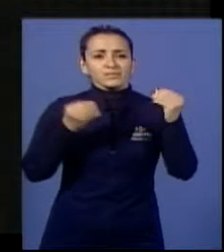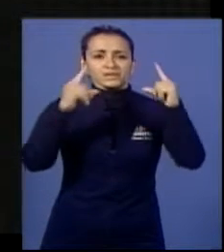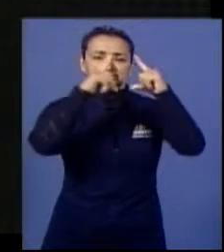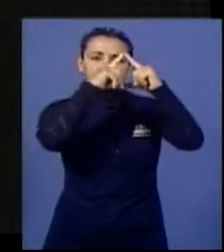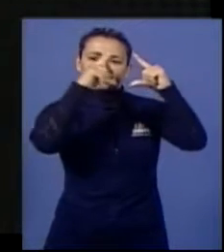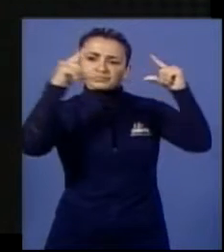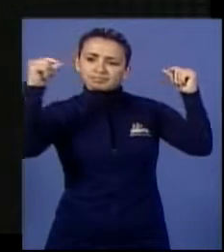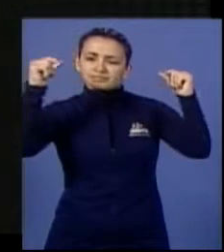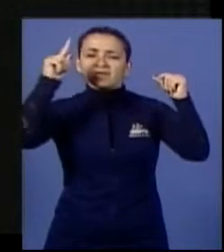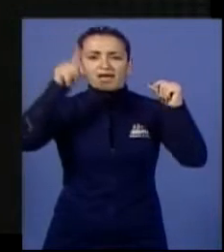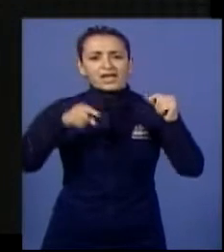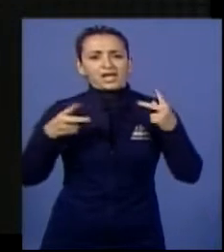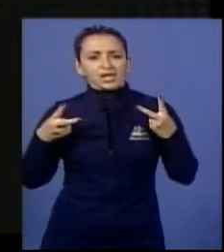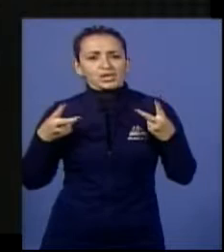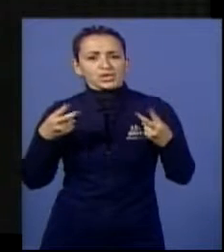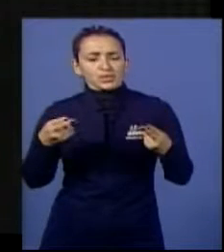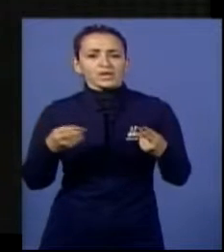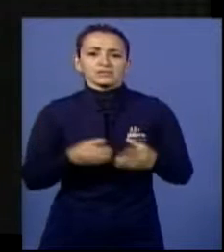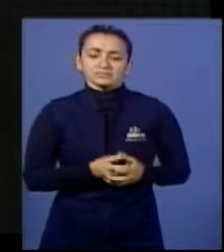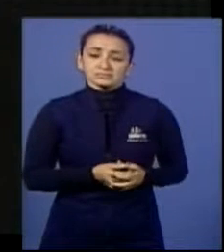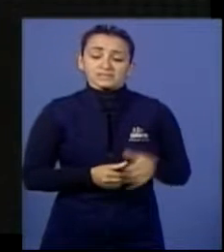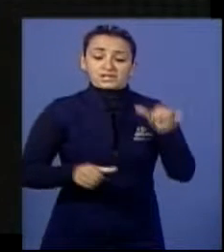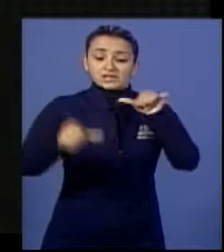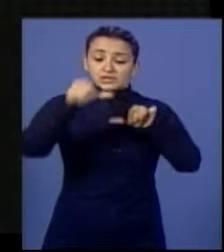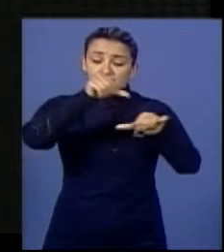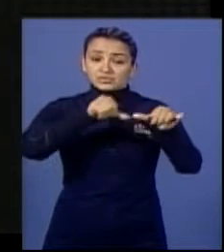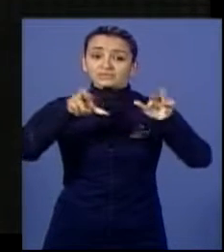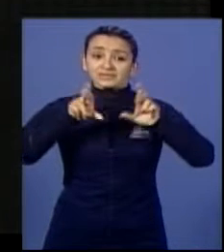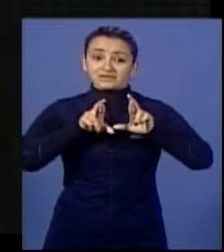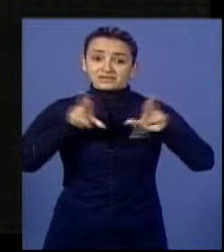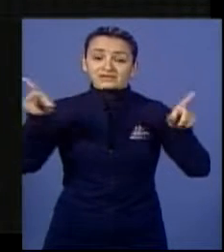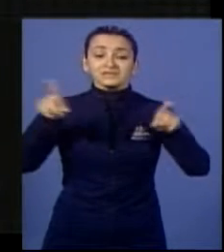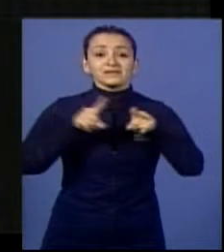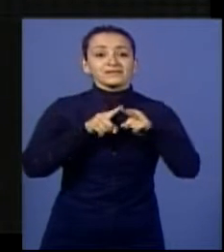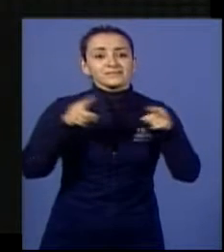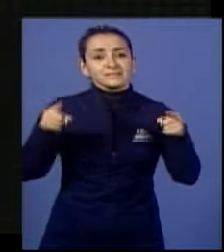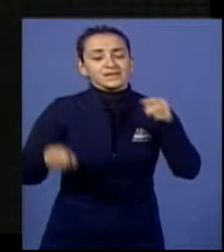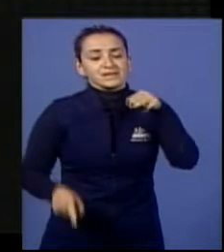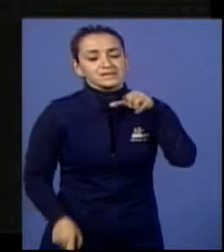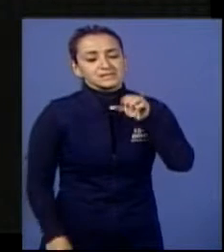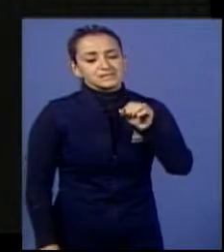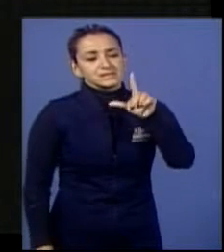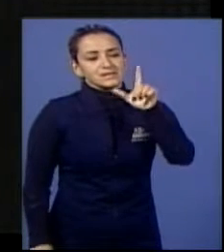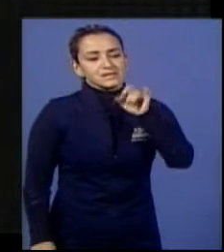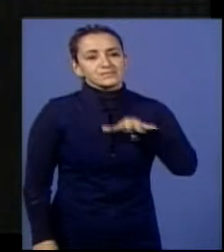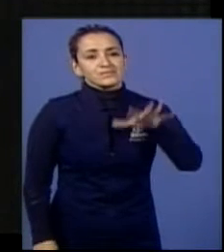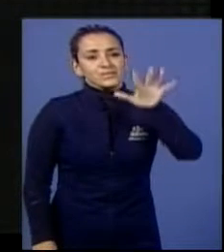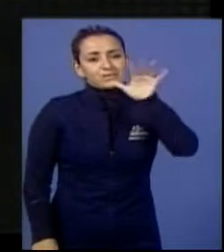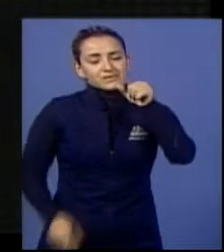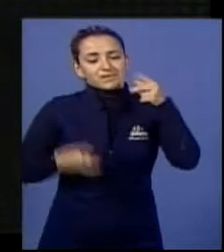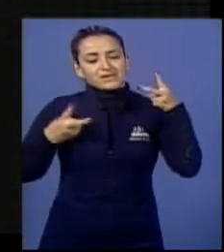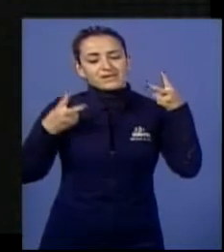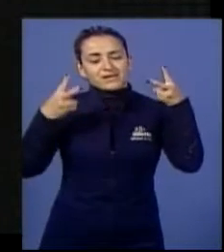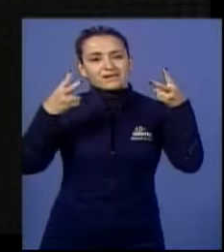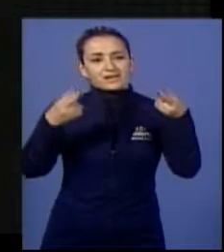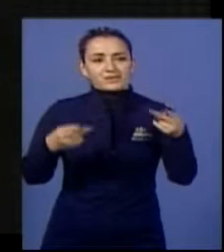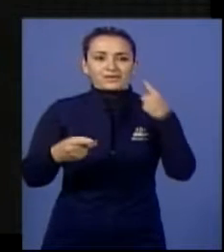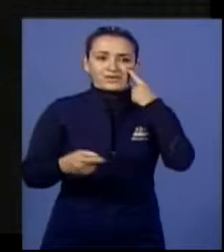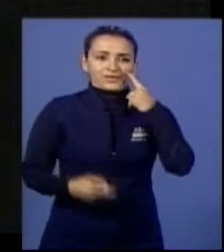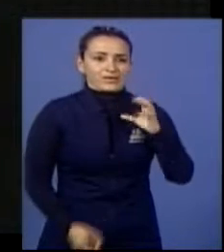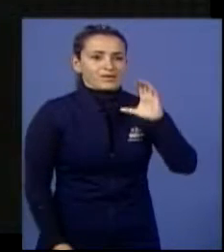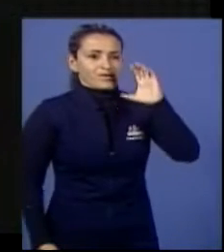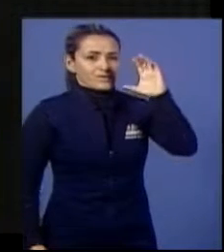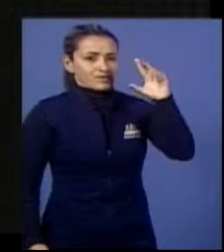lá está igual, tá? Isso, exatamente. São substâncias diferentes, mas eles têm a mesma molécula. Então, a molécula desse aqui, você falou agora aí,